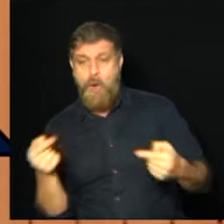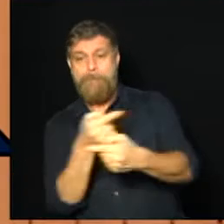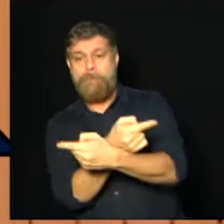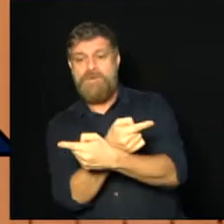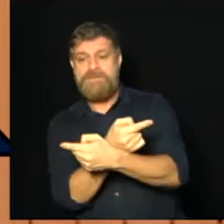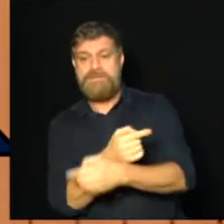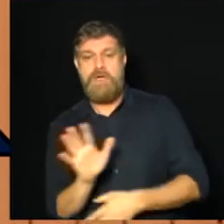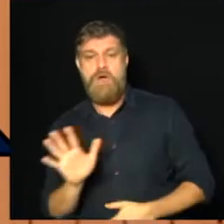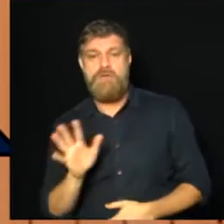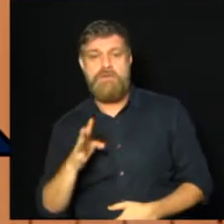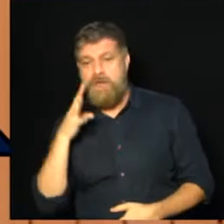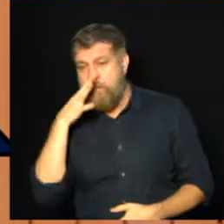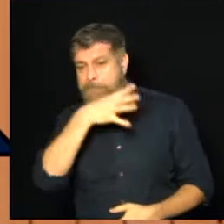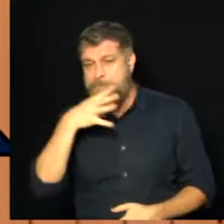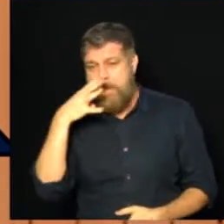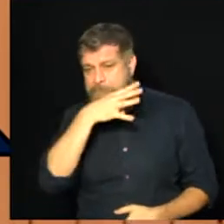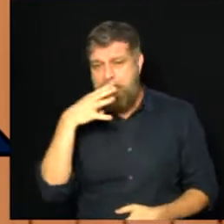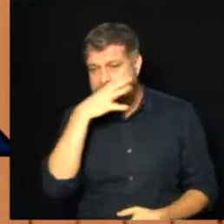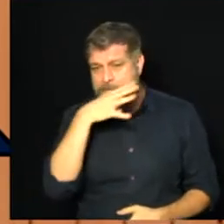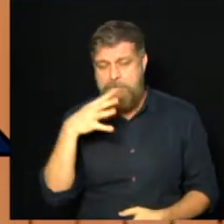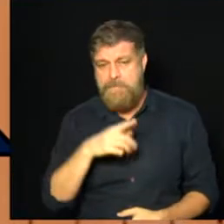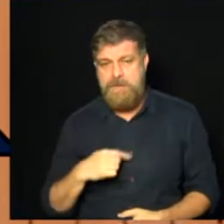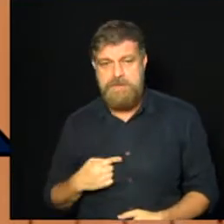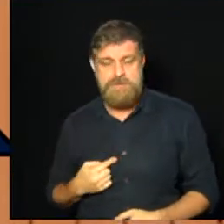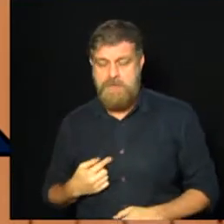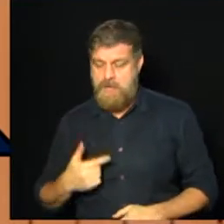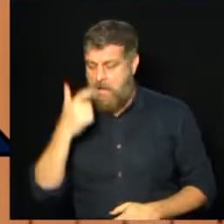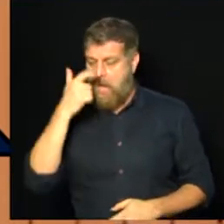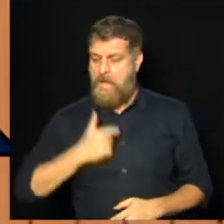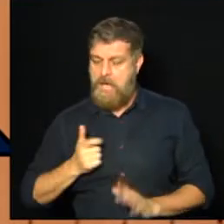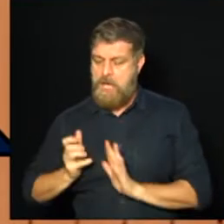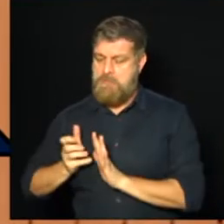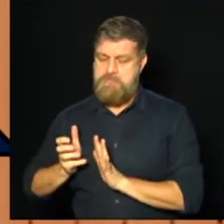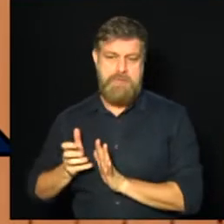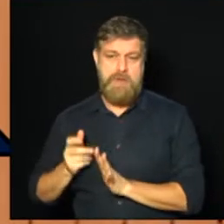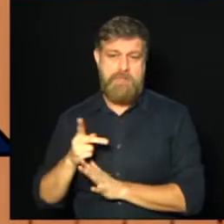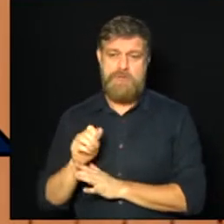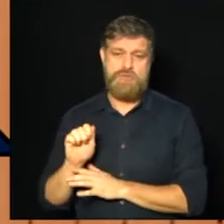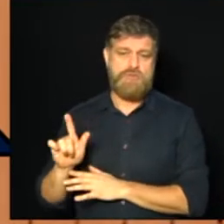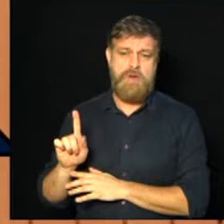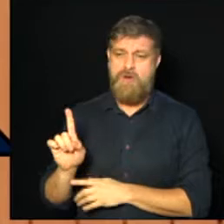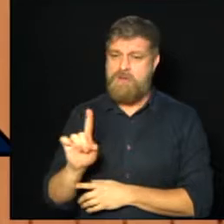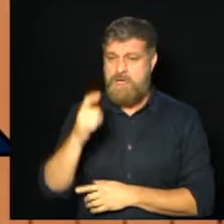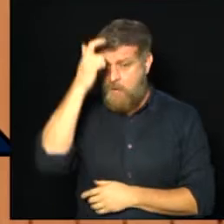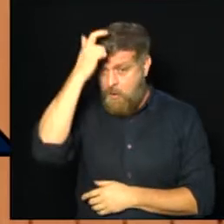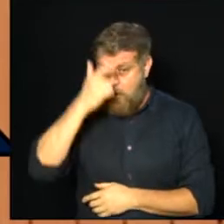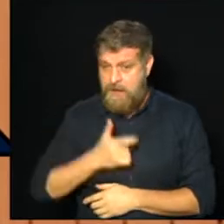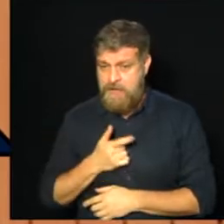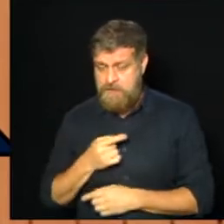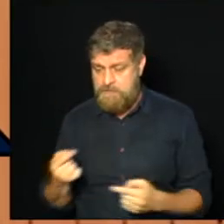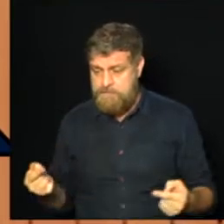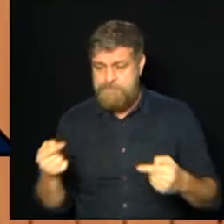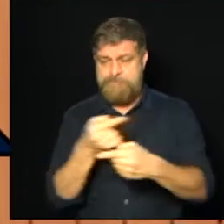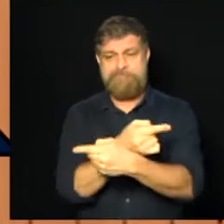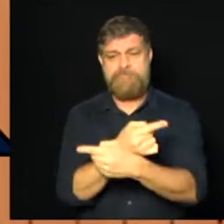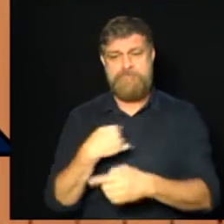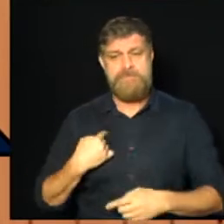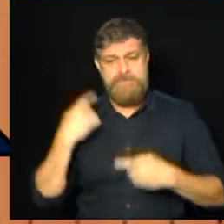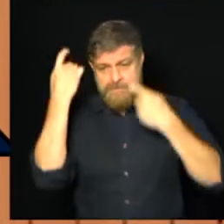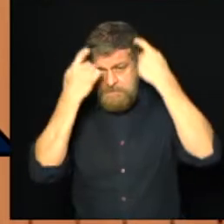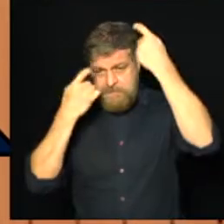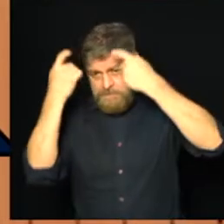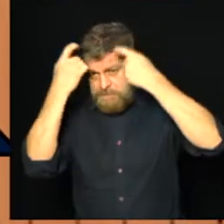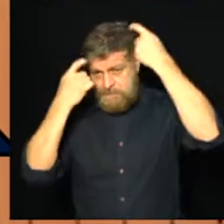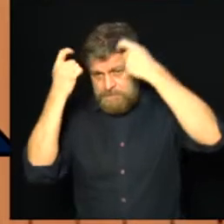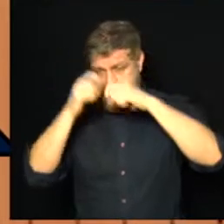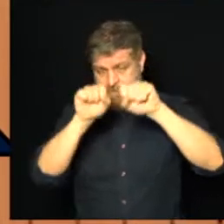é uma fala de uma demarcação de posição simplesmente para fazer o embate, mas eu falo aqui como oposição que estamos preocupados com